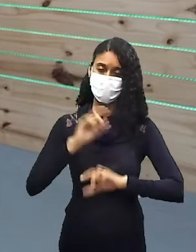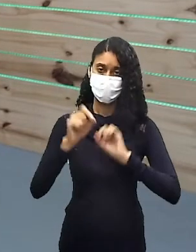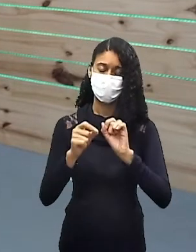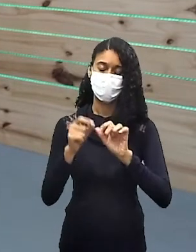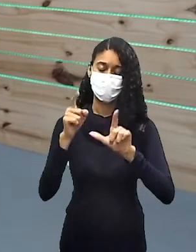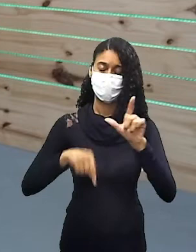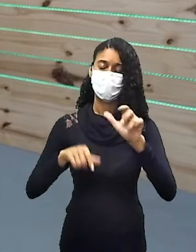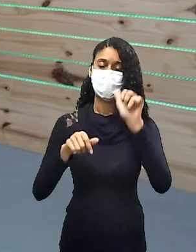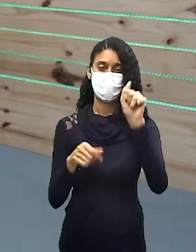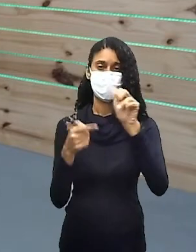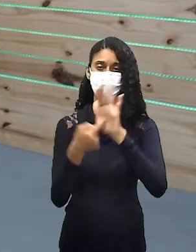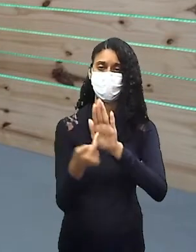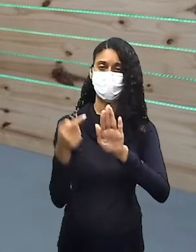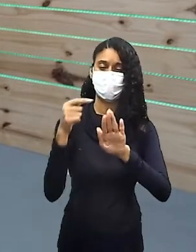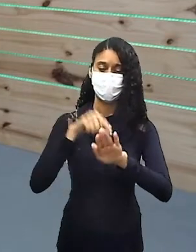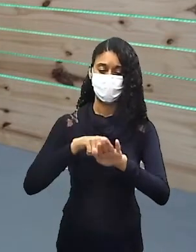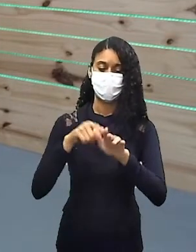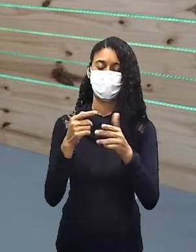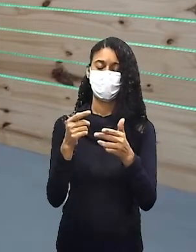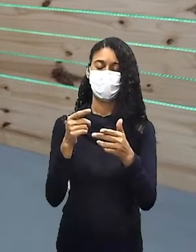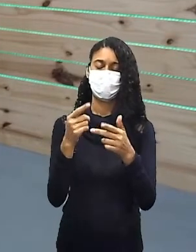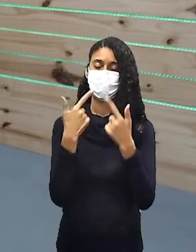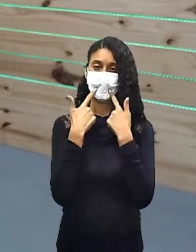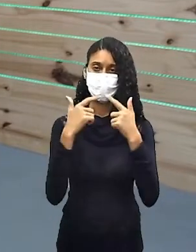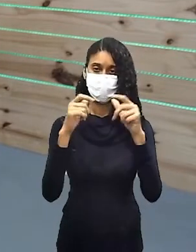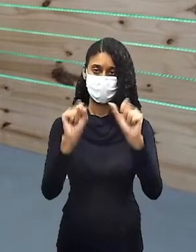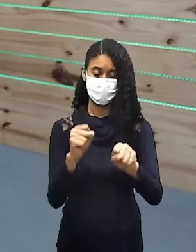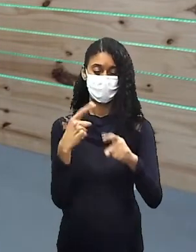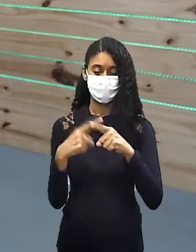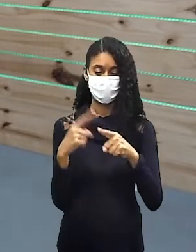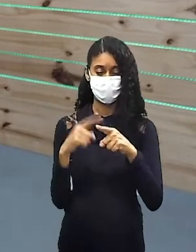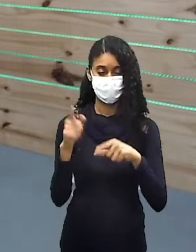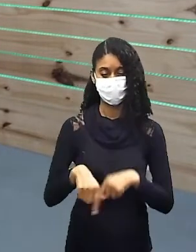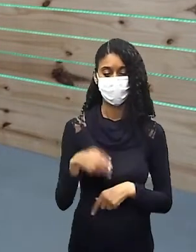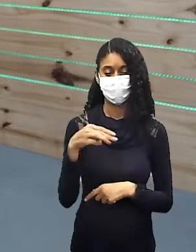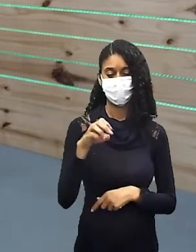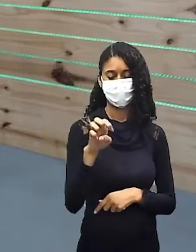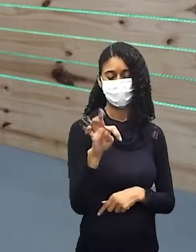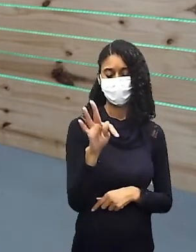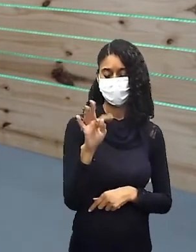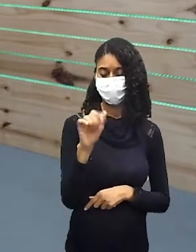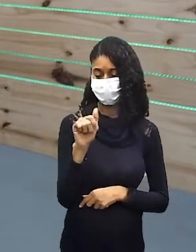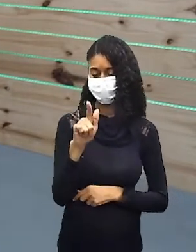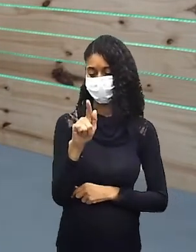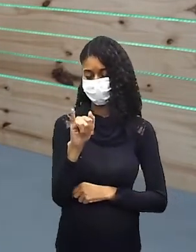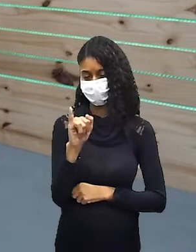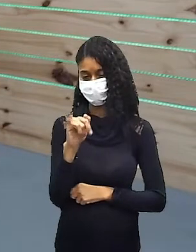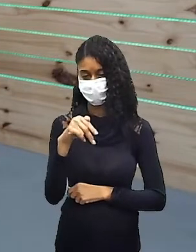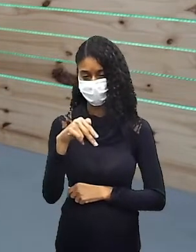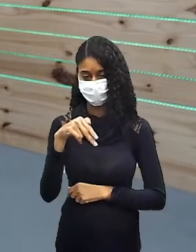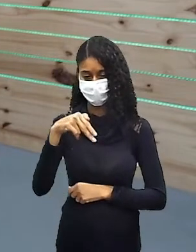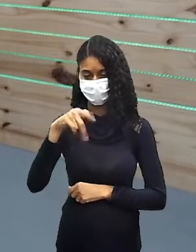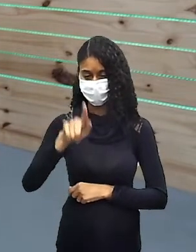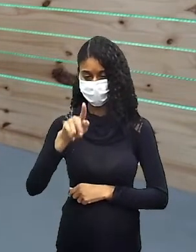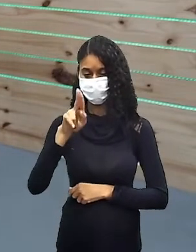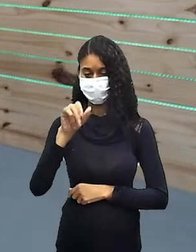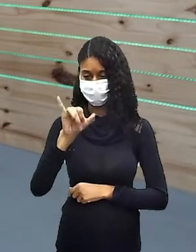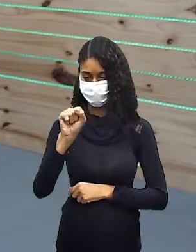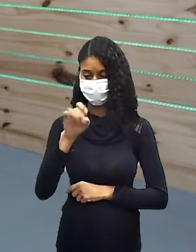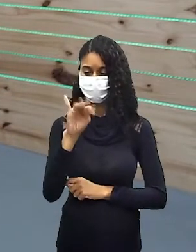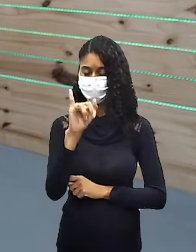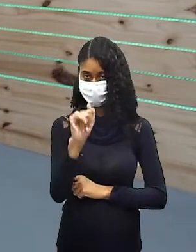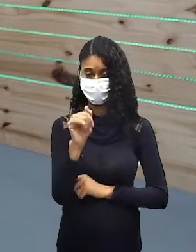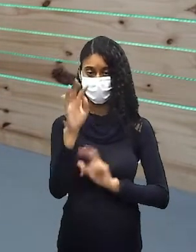metalinguística. Por quê? Função metalinguística. É quando um texto está sendo escrito e ele